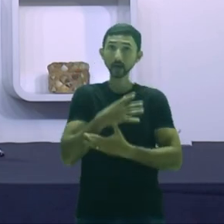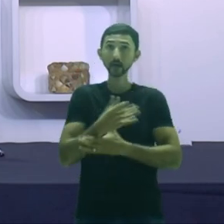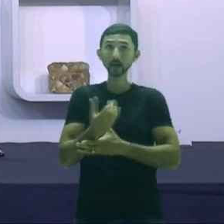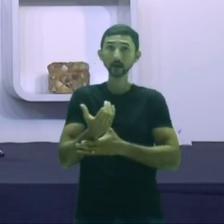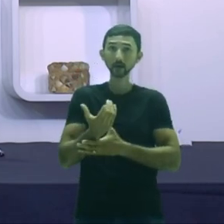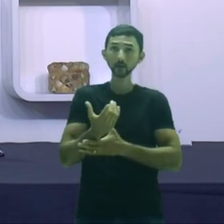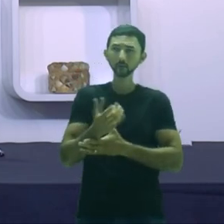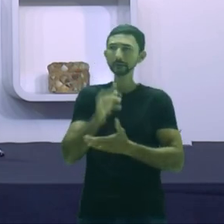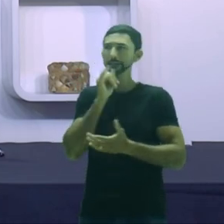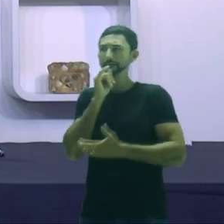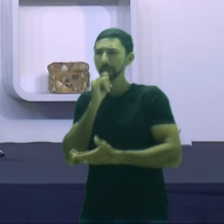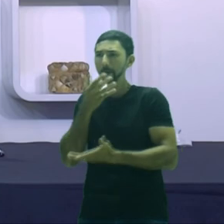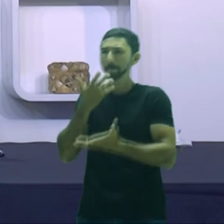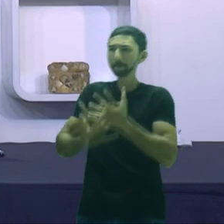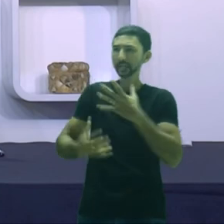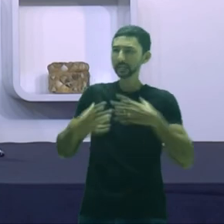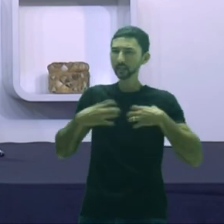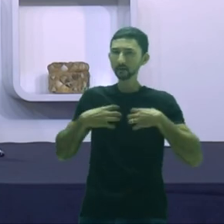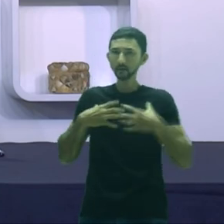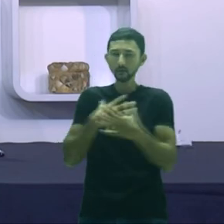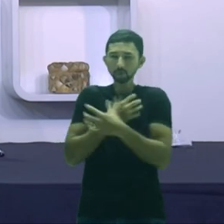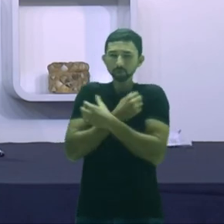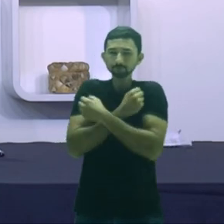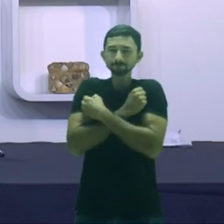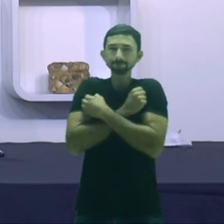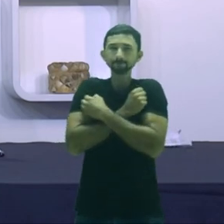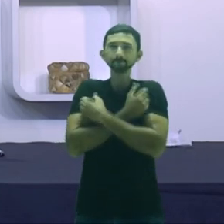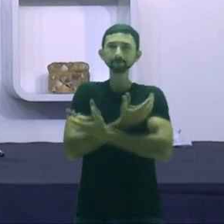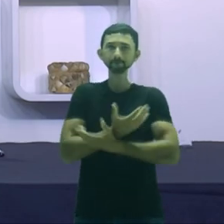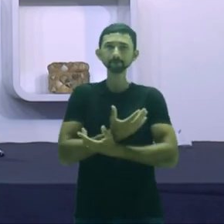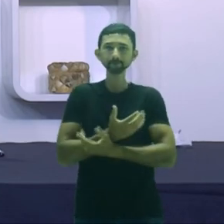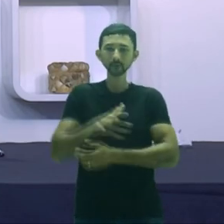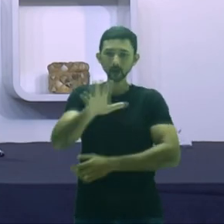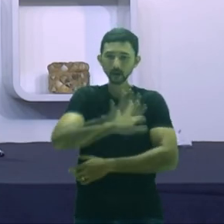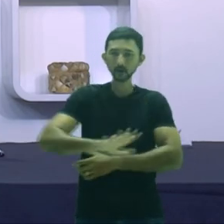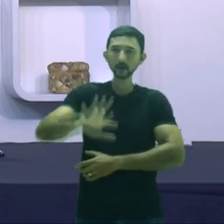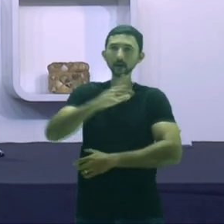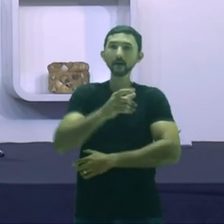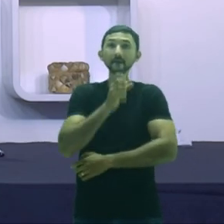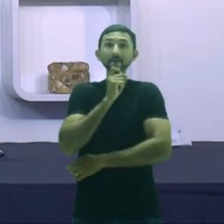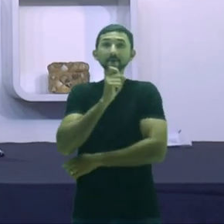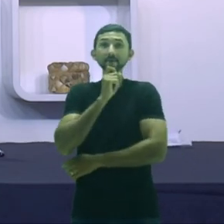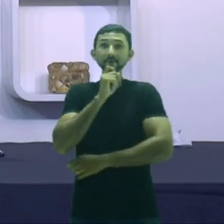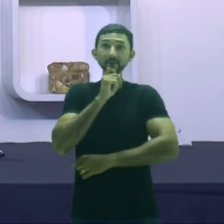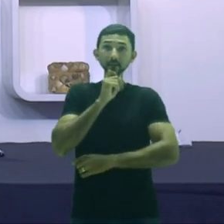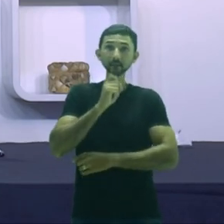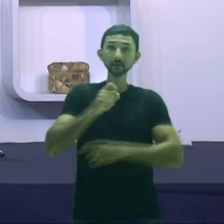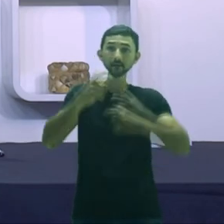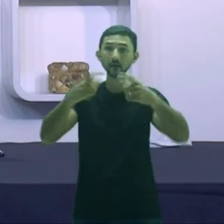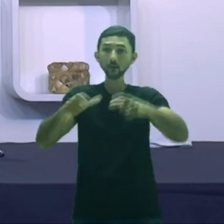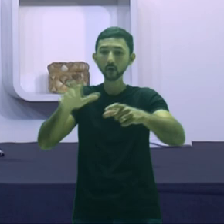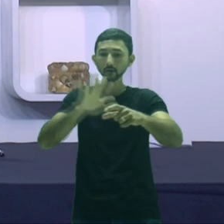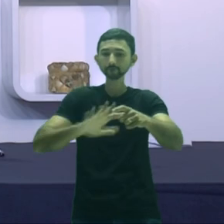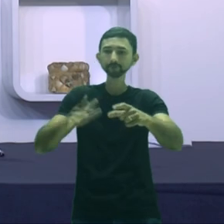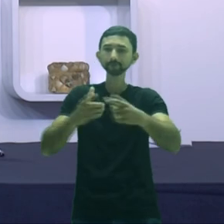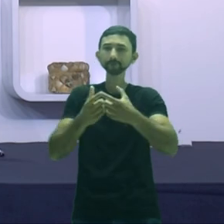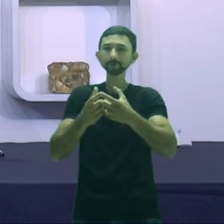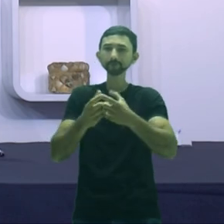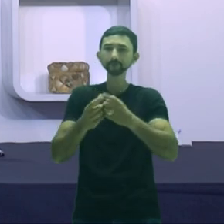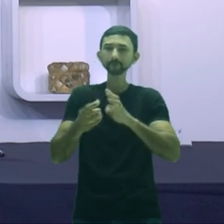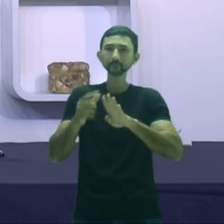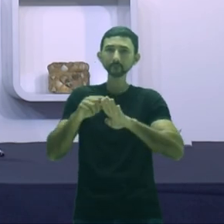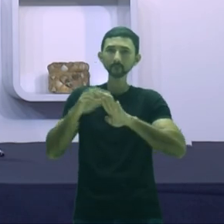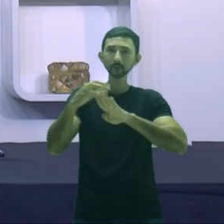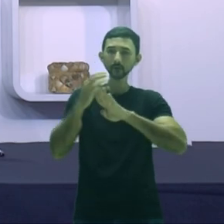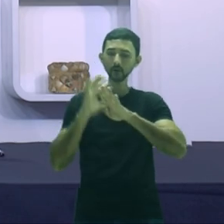perda excessiva de calor para o meio, porque estão em regiões frias, essas regiões de extremidade se enchem